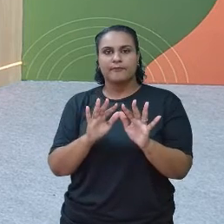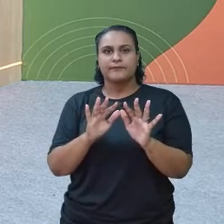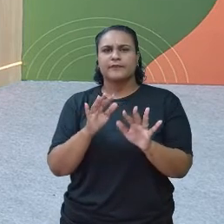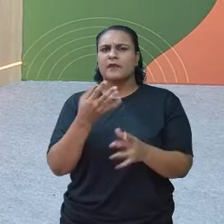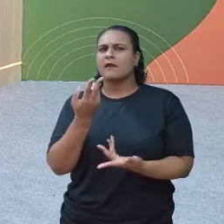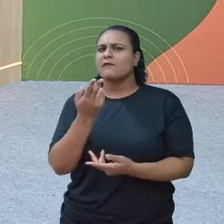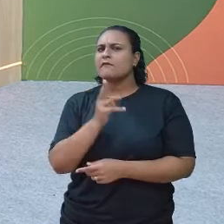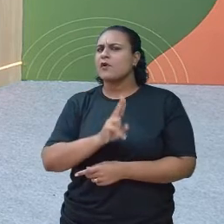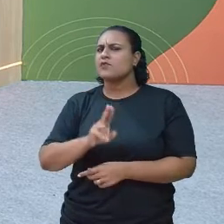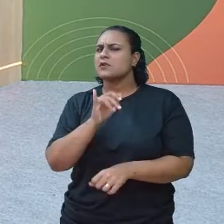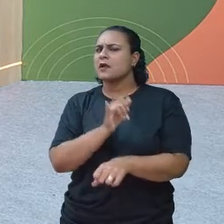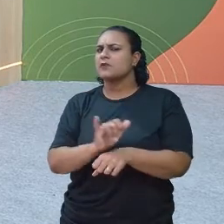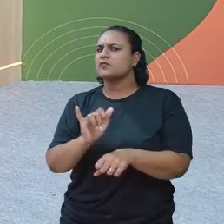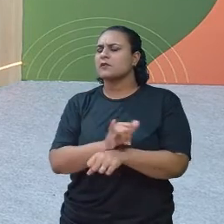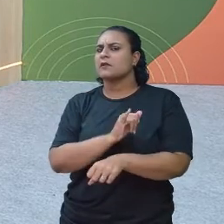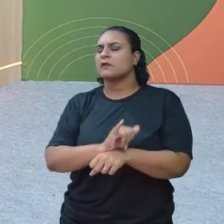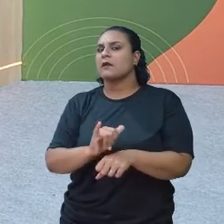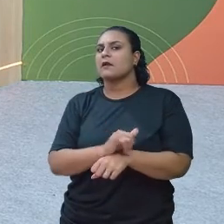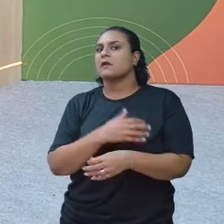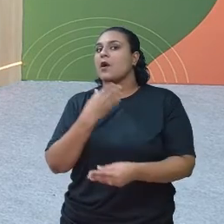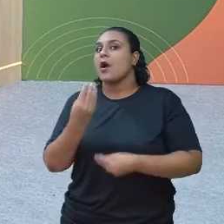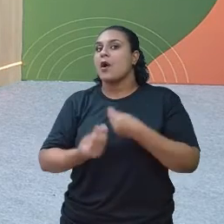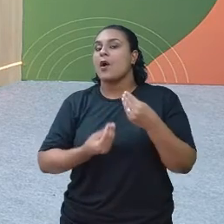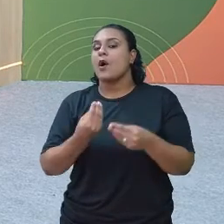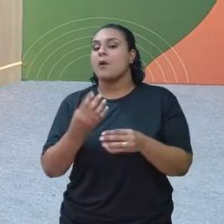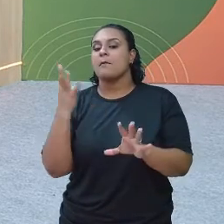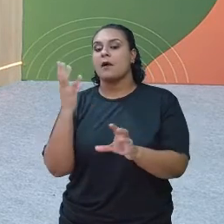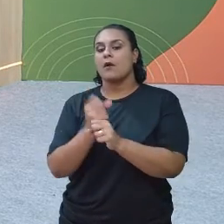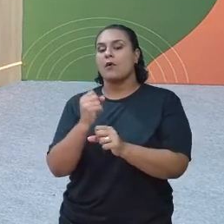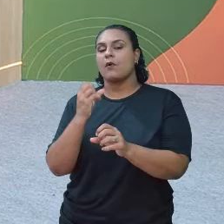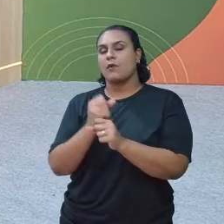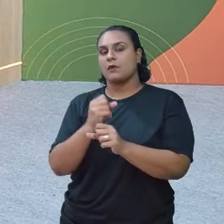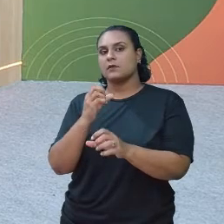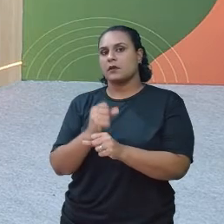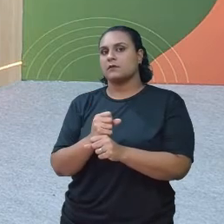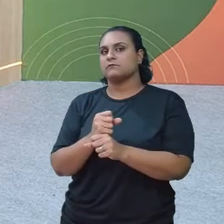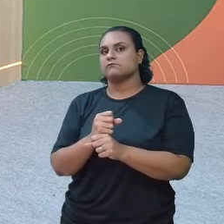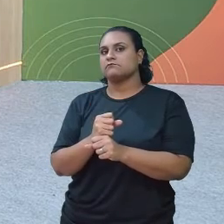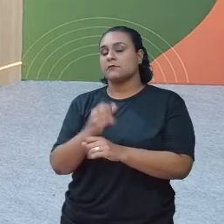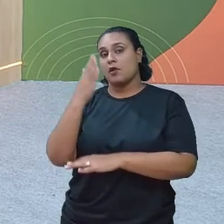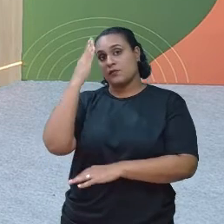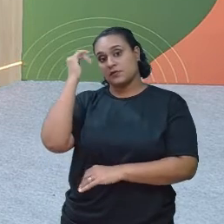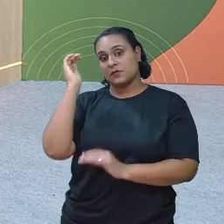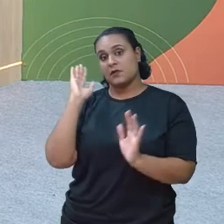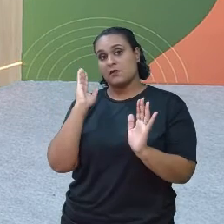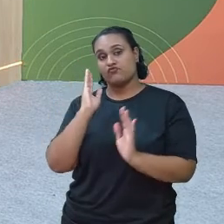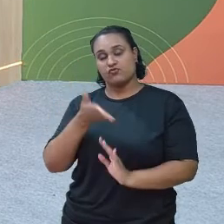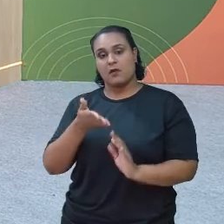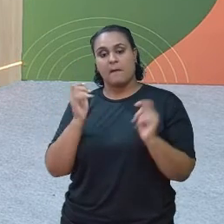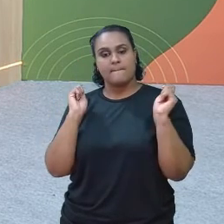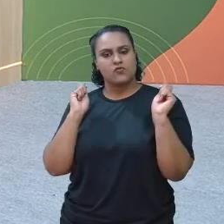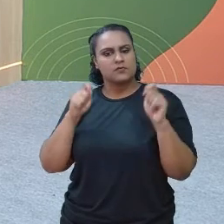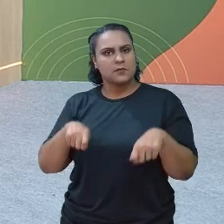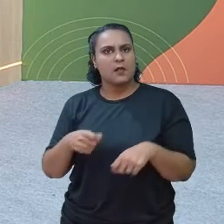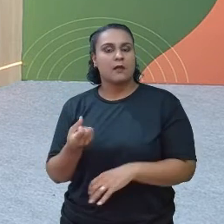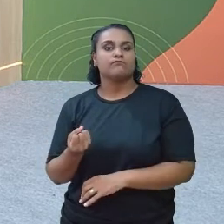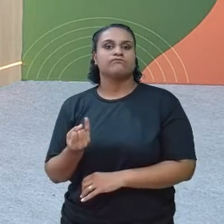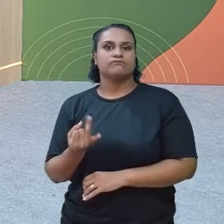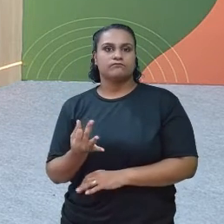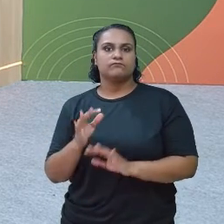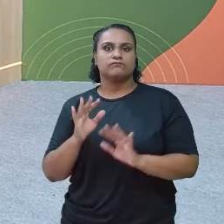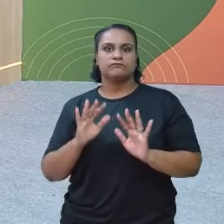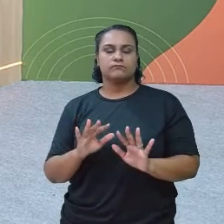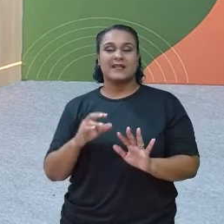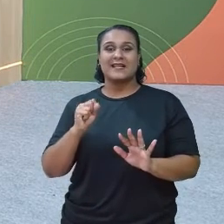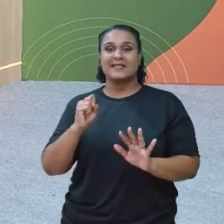fazer para contar a partir do momento que eu já sei qual é o número de possibilidades de cada uma delas aí? Se eu